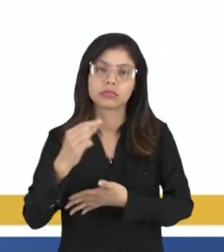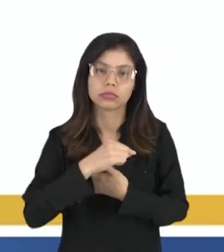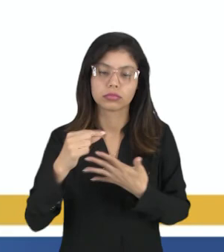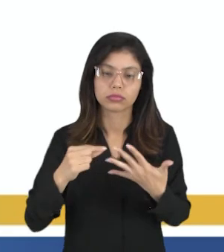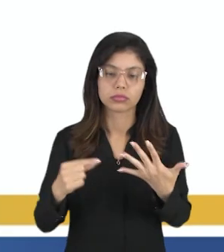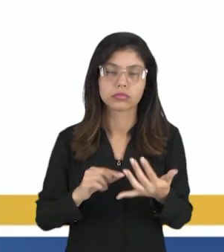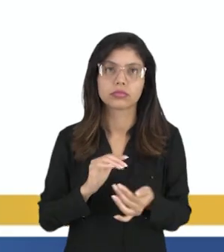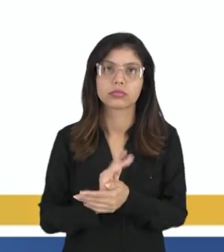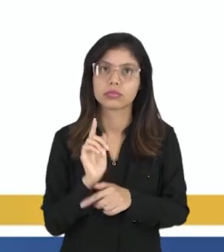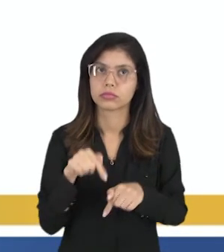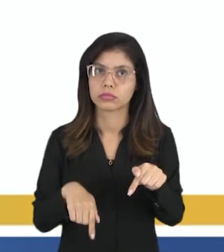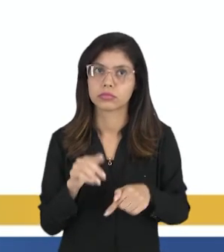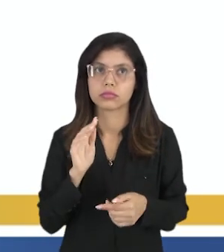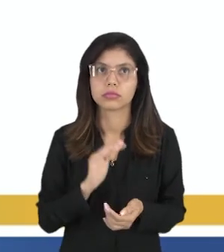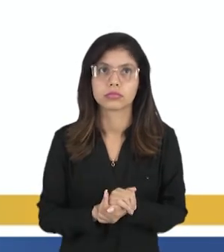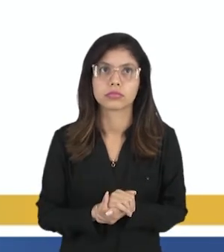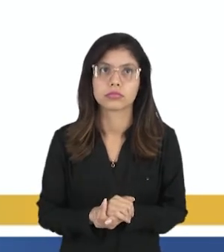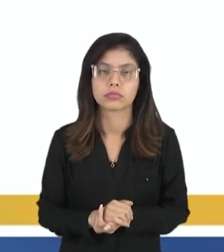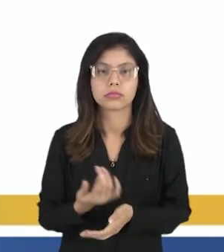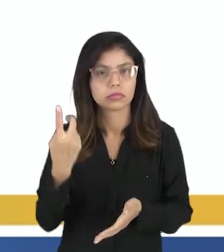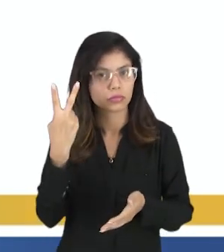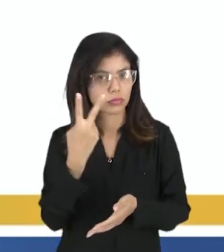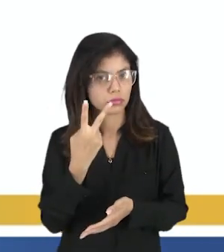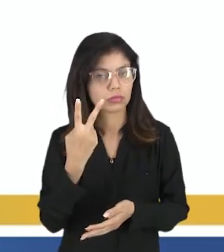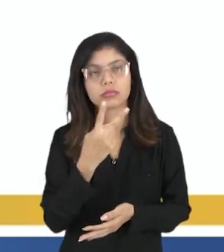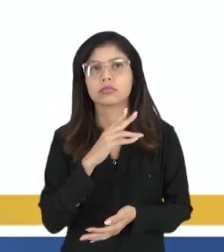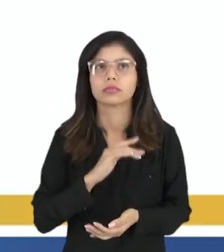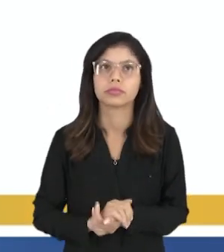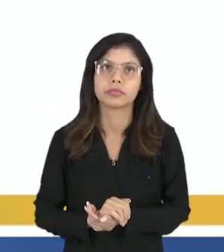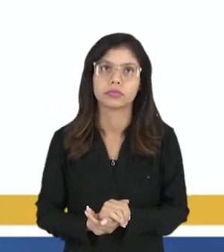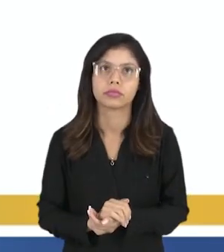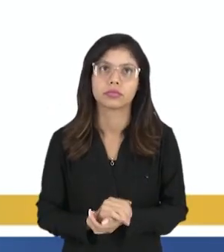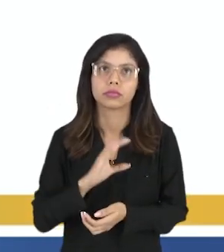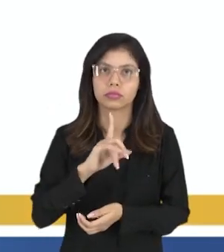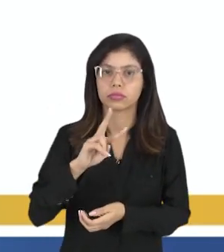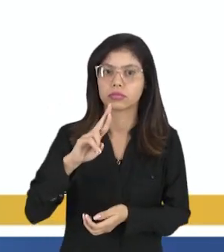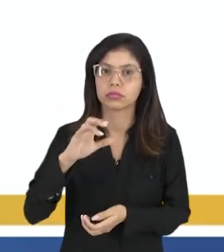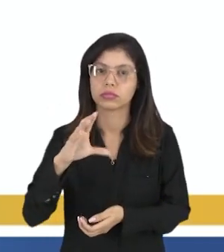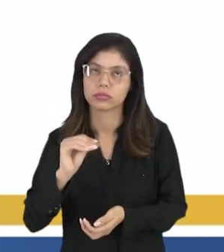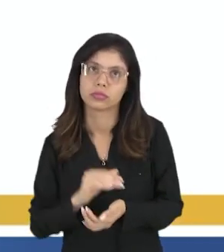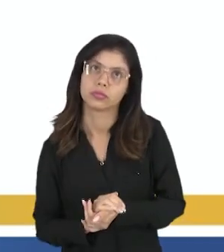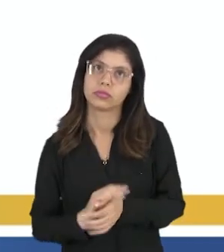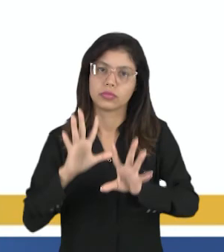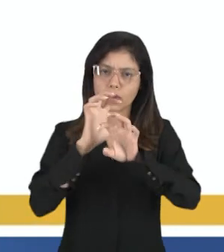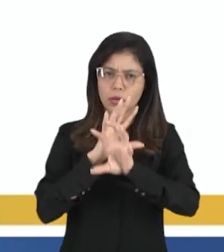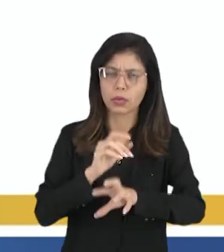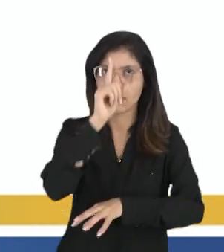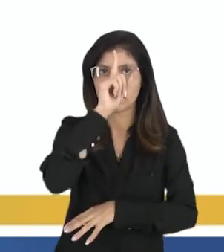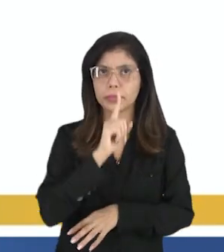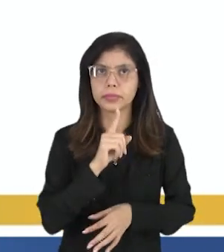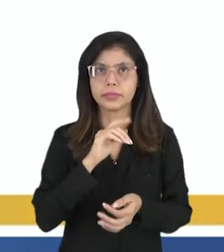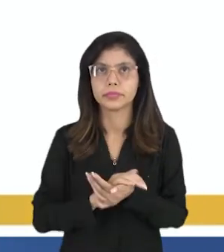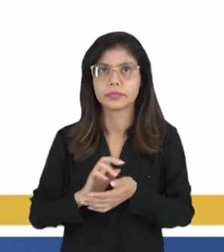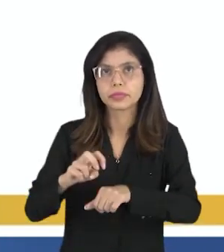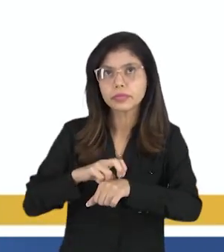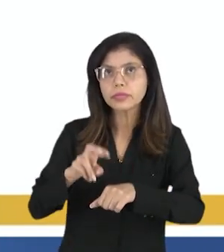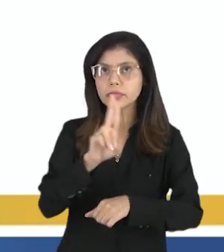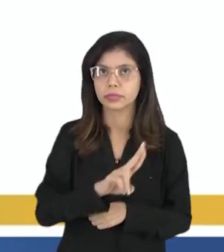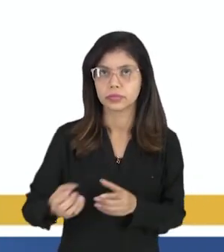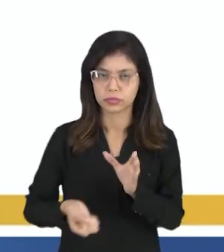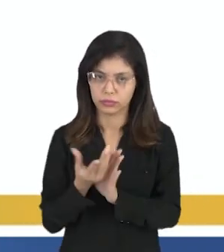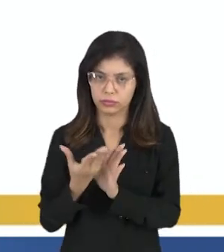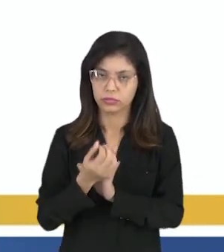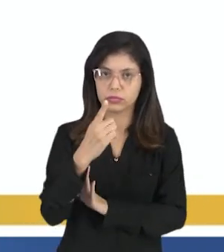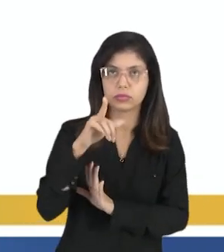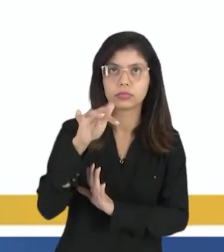químico, ok? Vamos para a questão 2. O cloro é um gás amarelado esverdeado, utilizado na produção